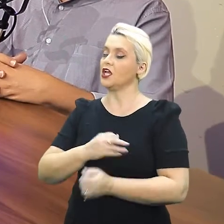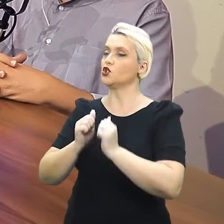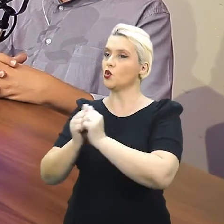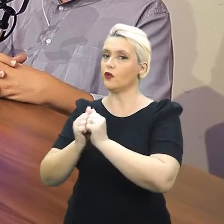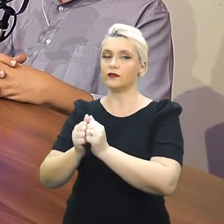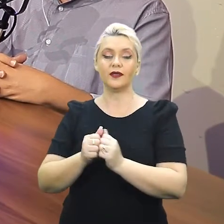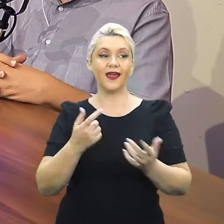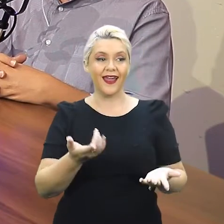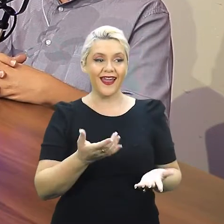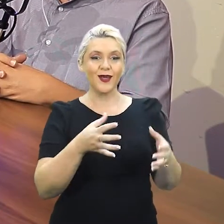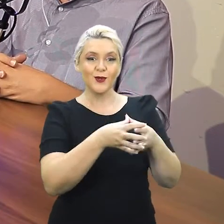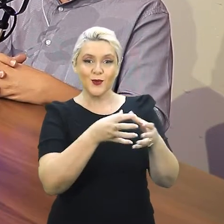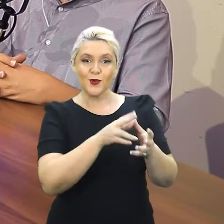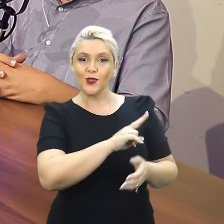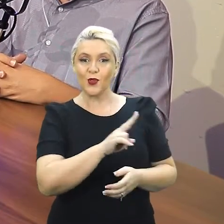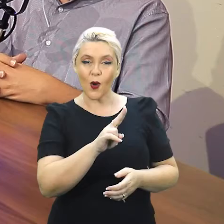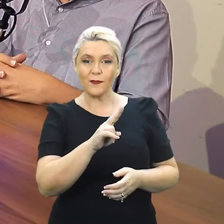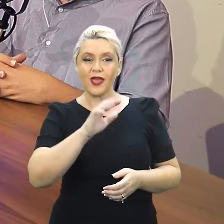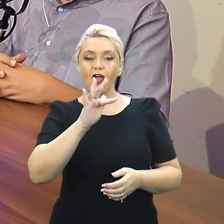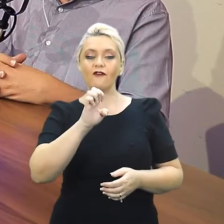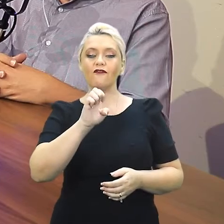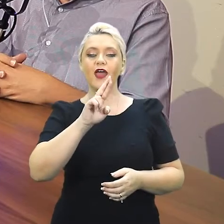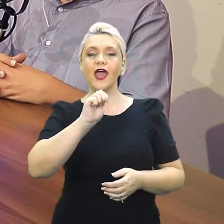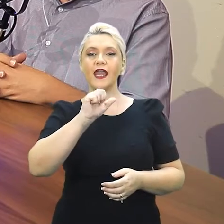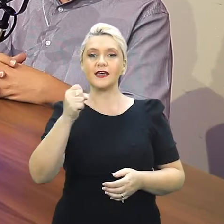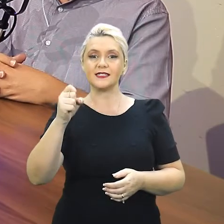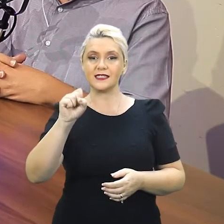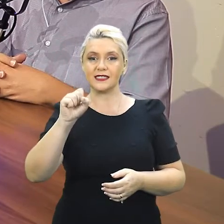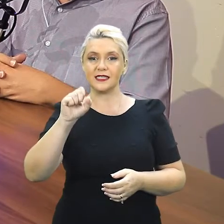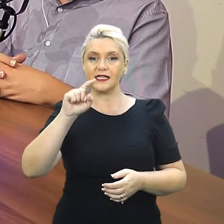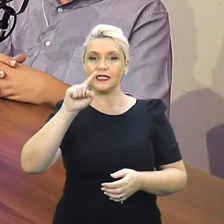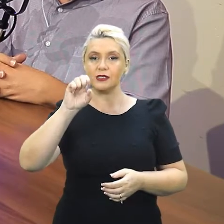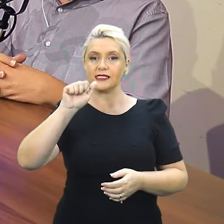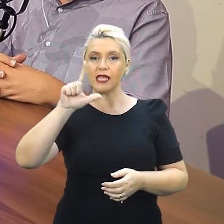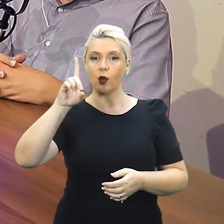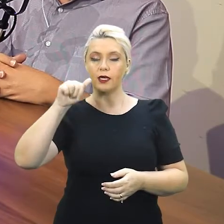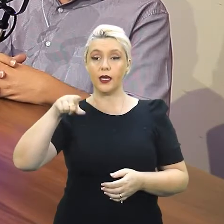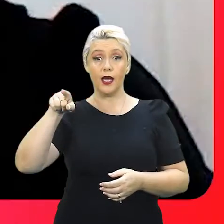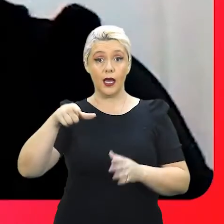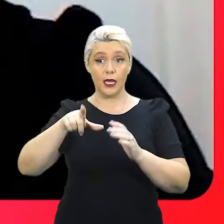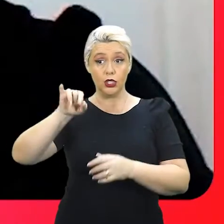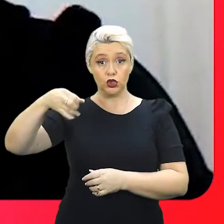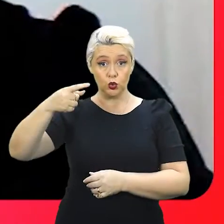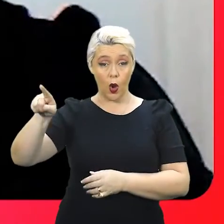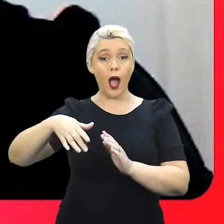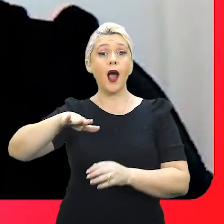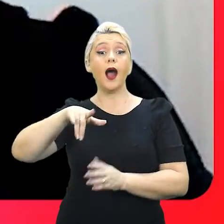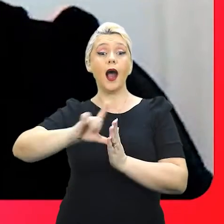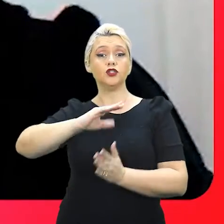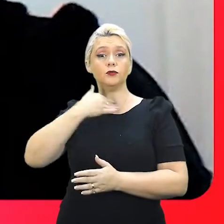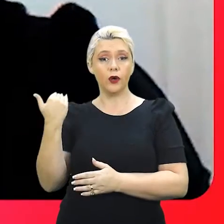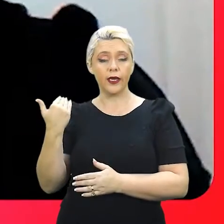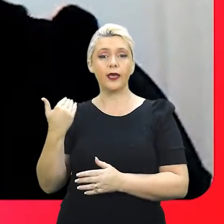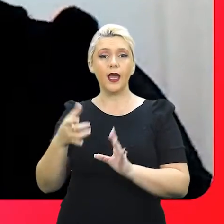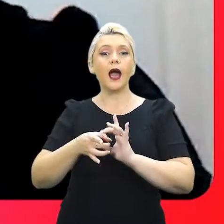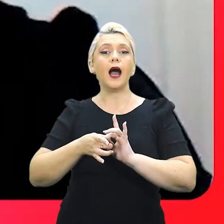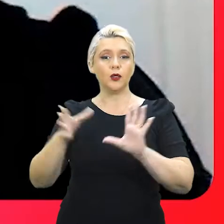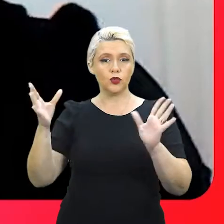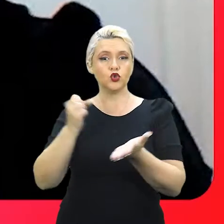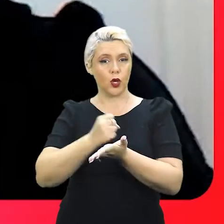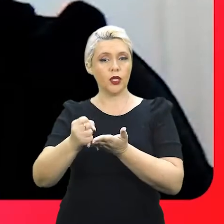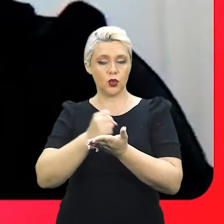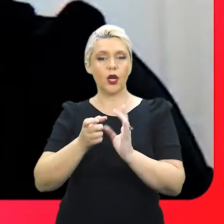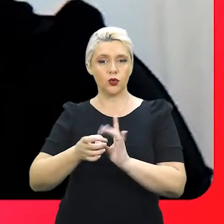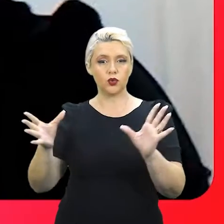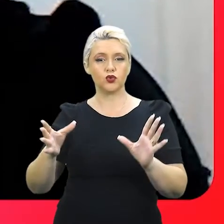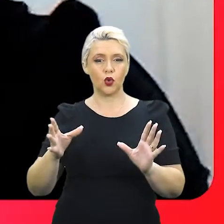Eram com o as João feras do Saldanha. Saldanha. Saldanha Olha. que antes de morrer me autorizou em cartório usar a marca que era dele, né? As feras do Saldanha.